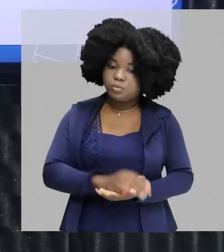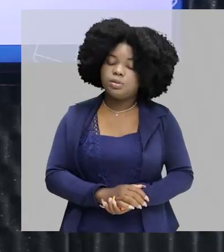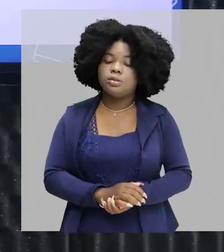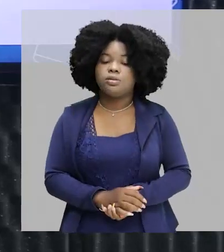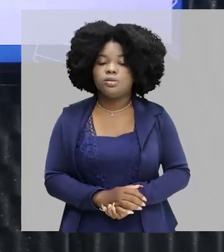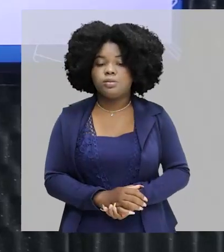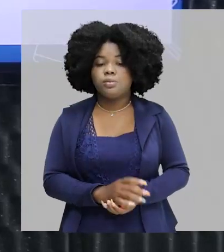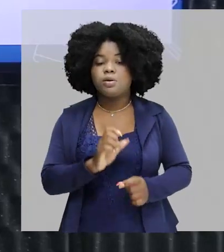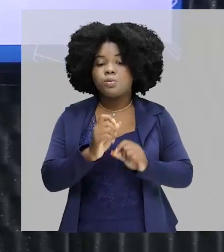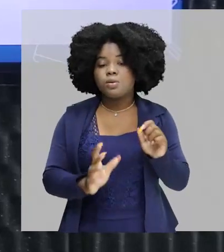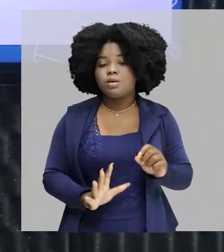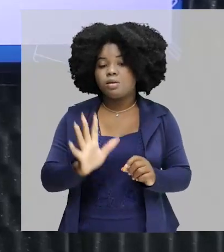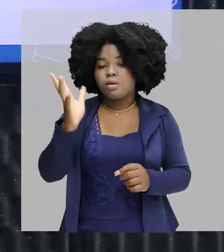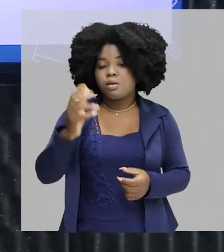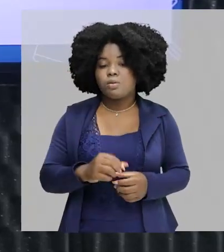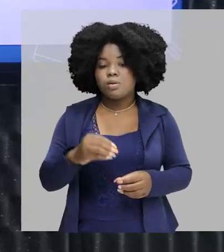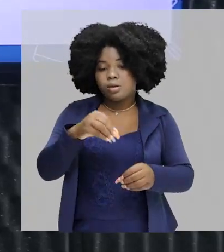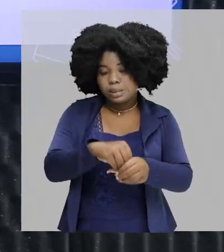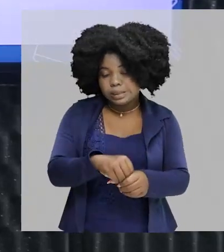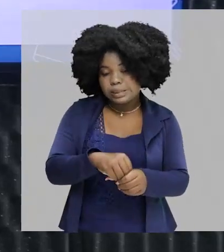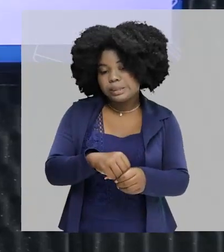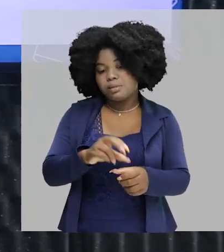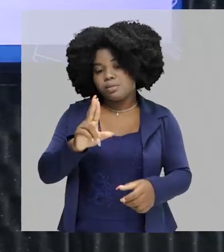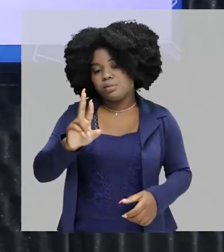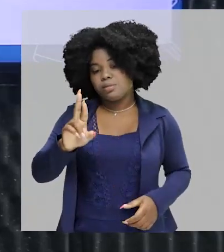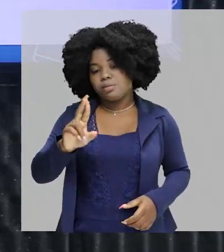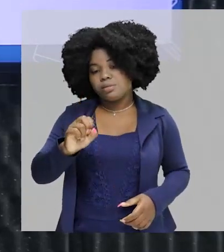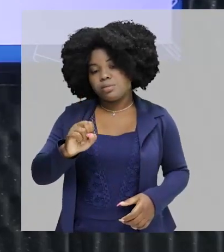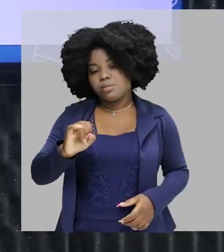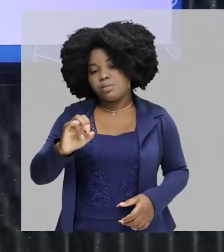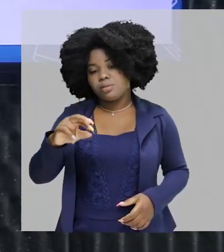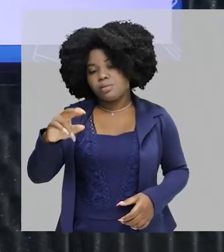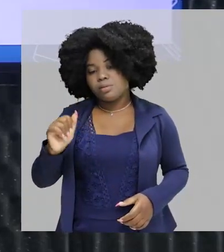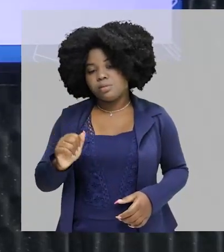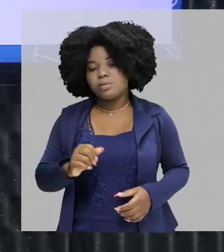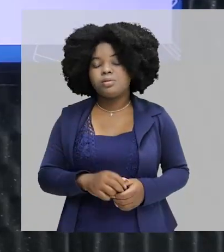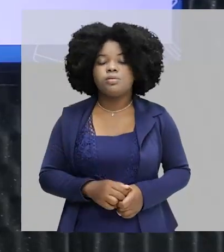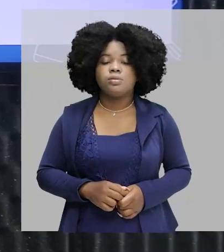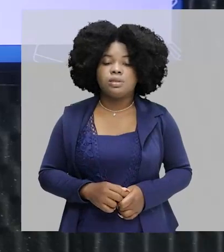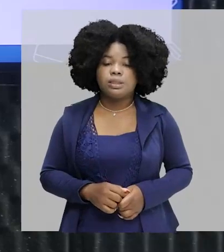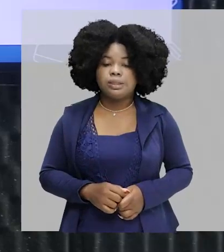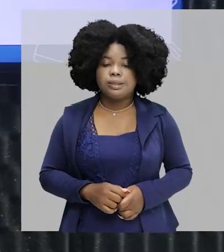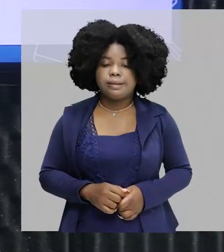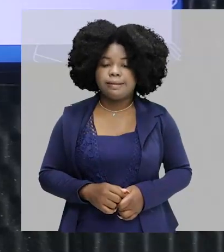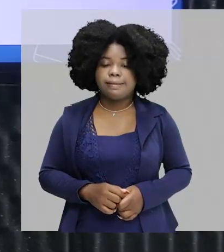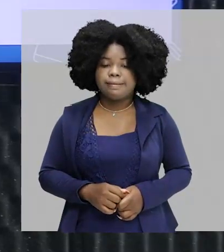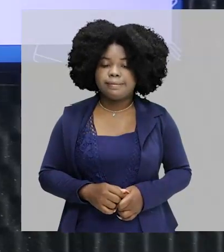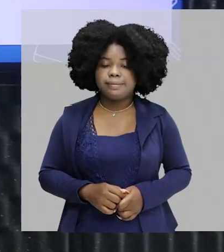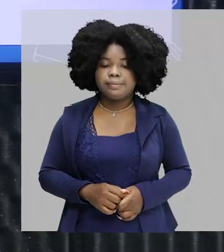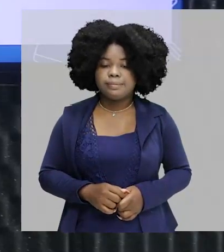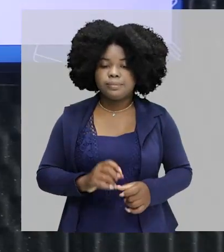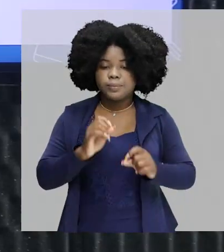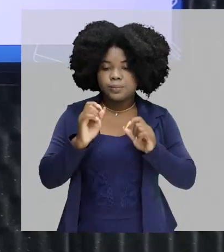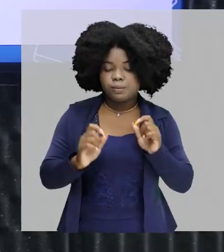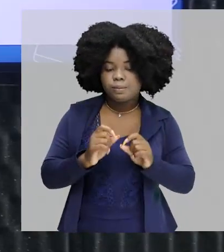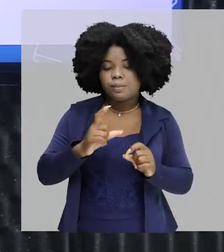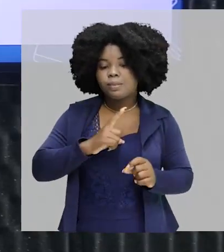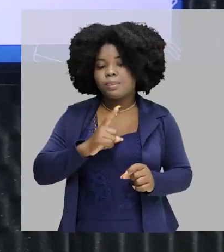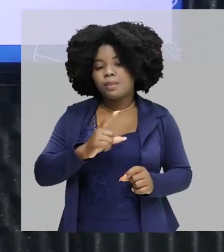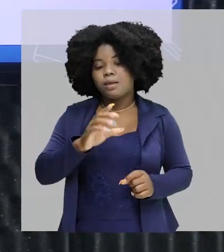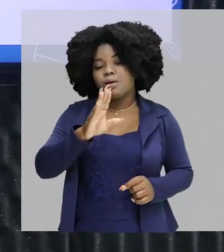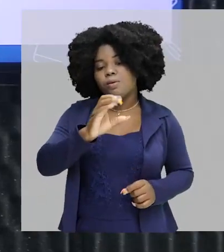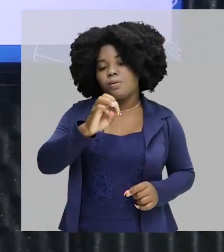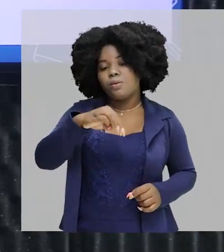o que vai acontecer dentro da usina foi o que acabei de mencionar. Eu vou ter o